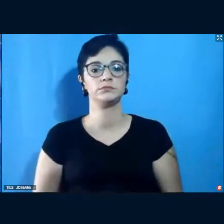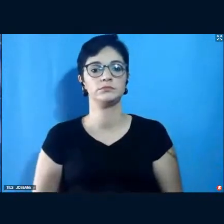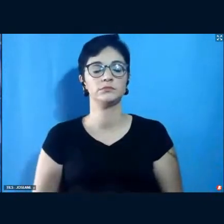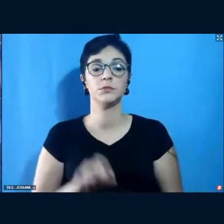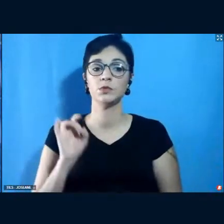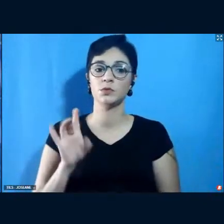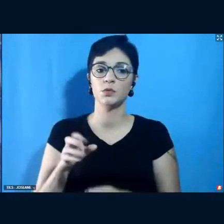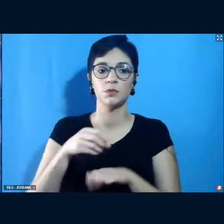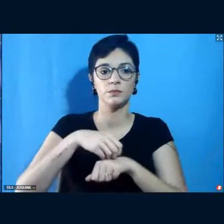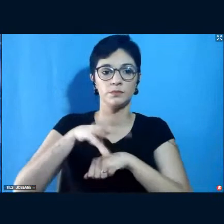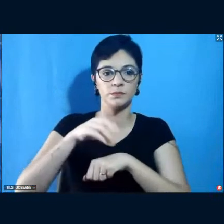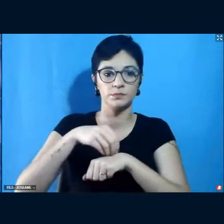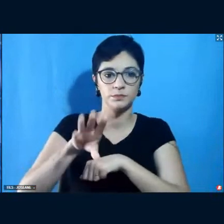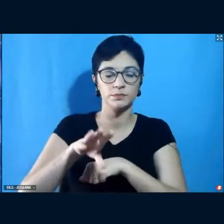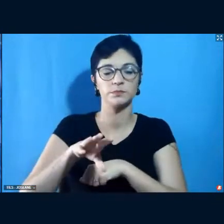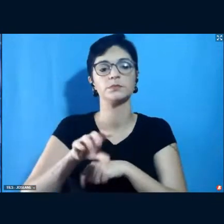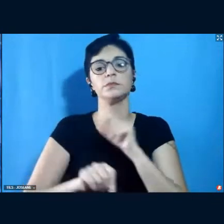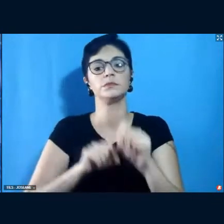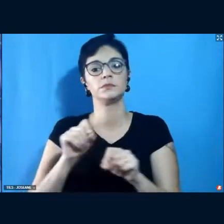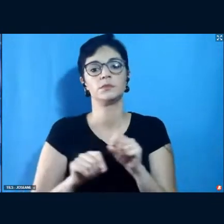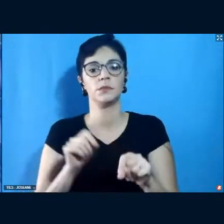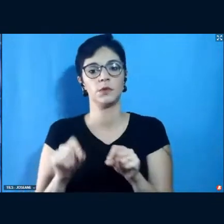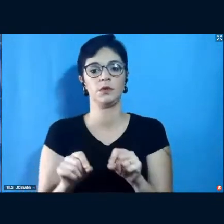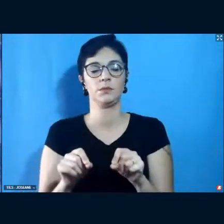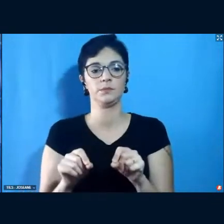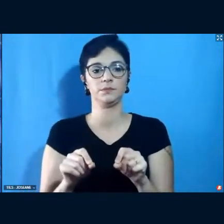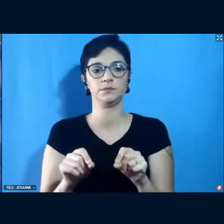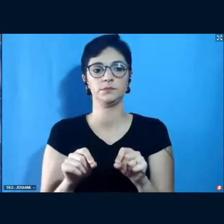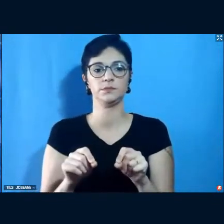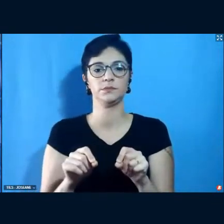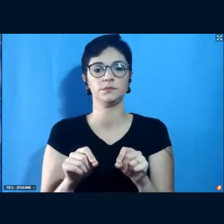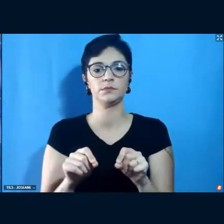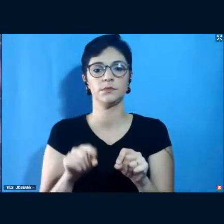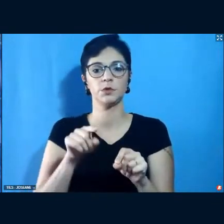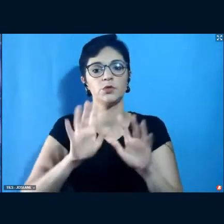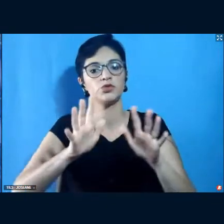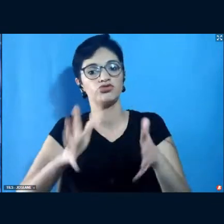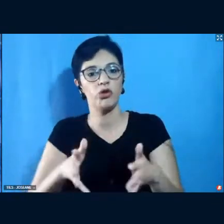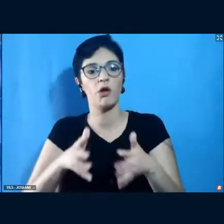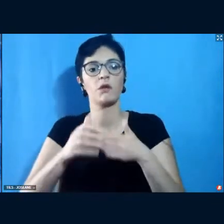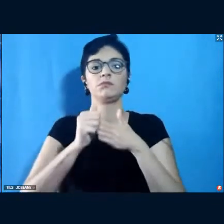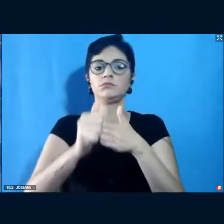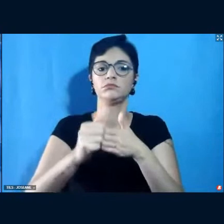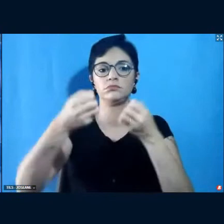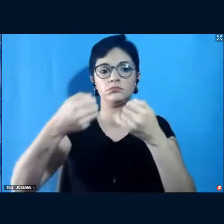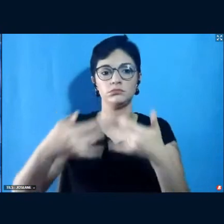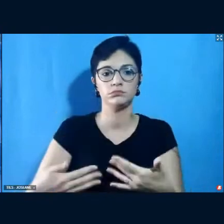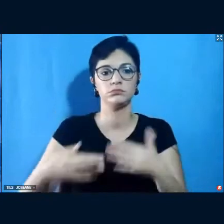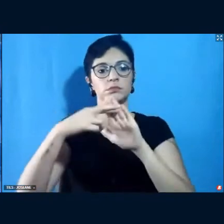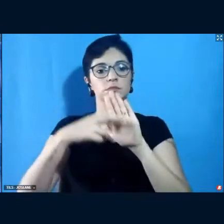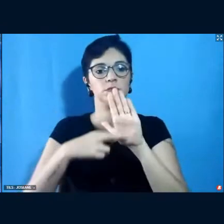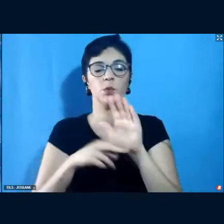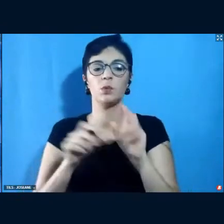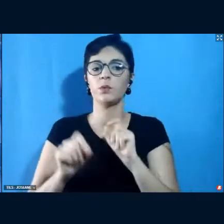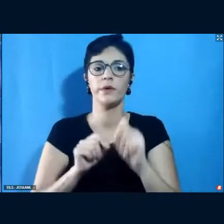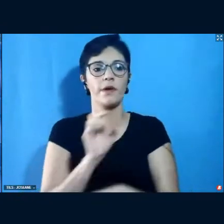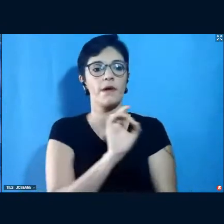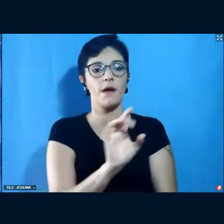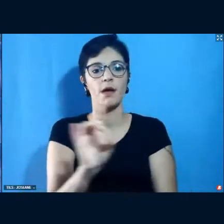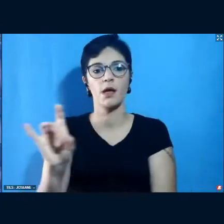na sala da qual eu participei? Tu já tinhas dado a orientação de que então nós faríamos cada um de nós